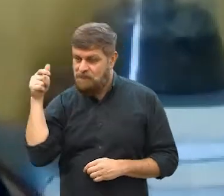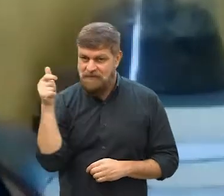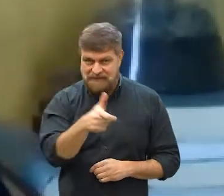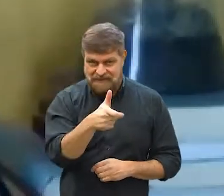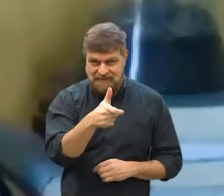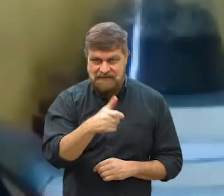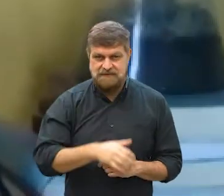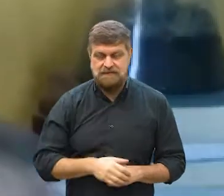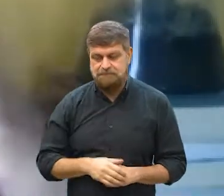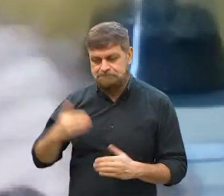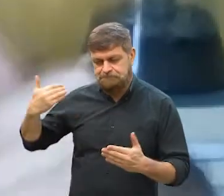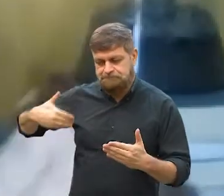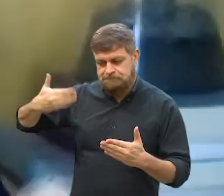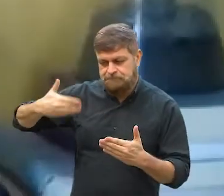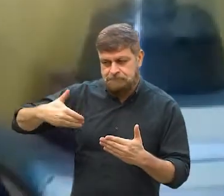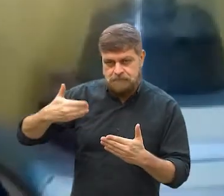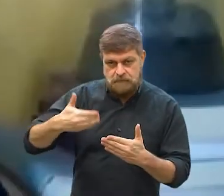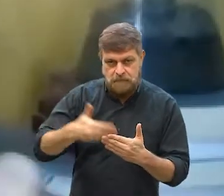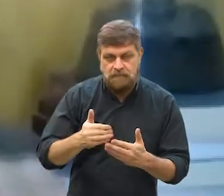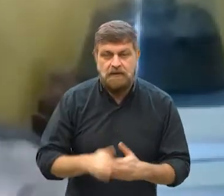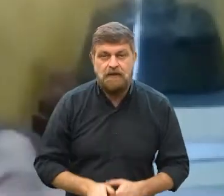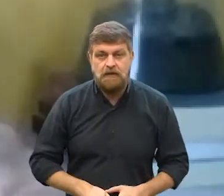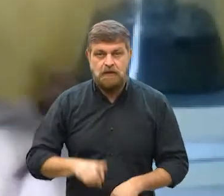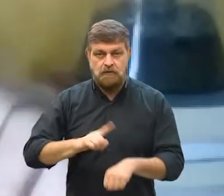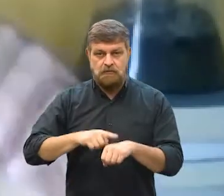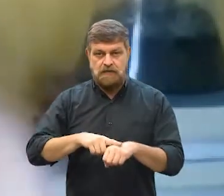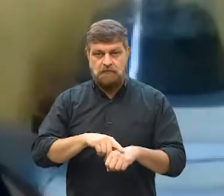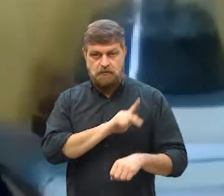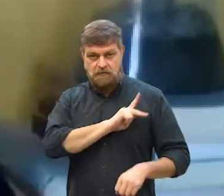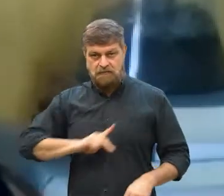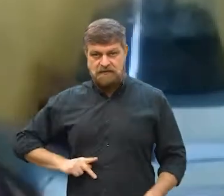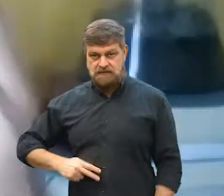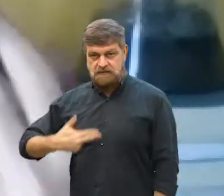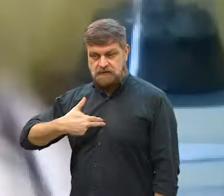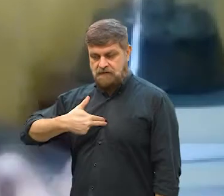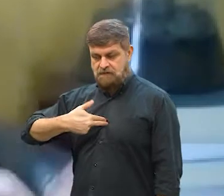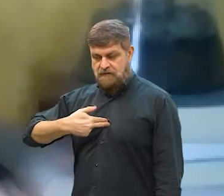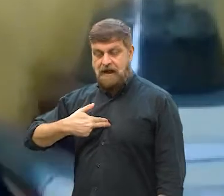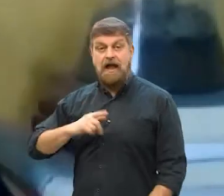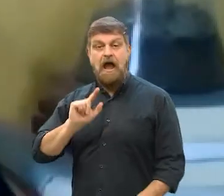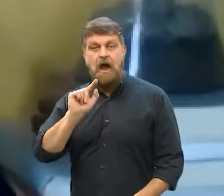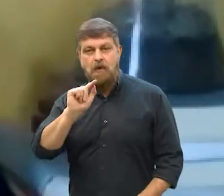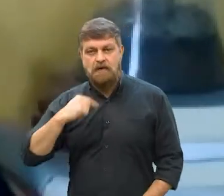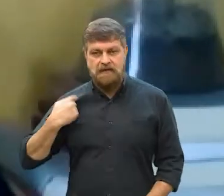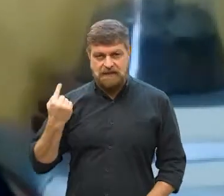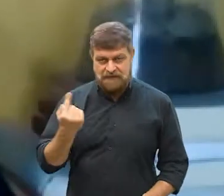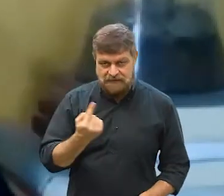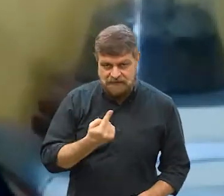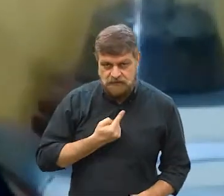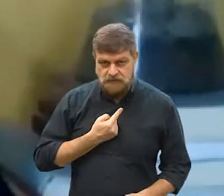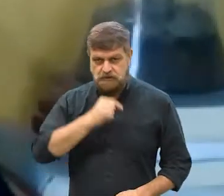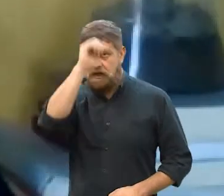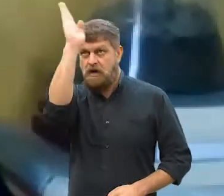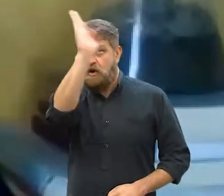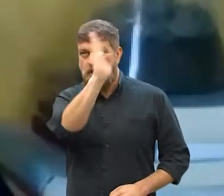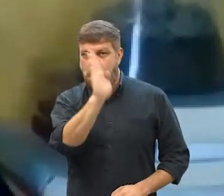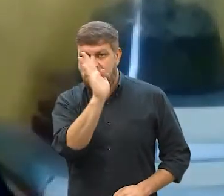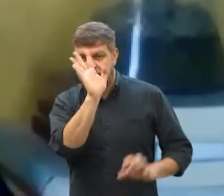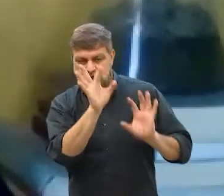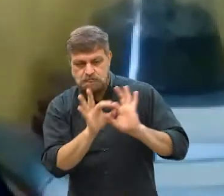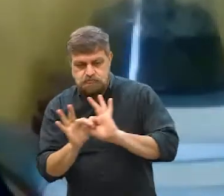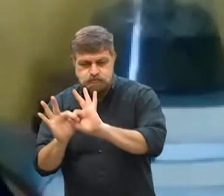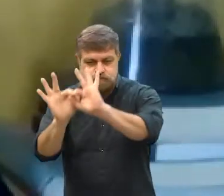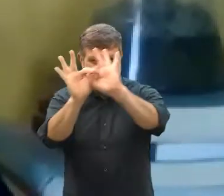época considerado pelo governo Getúlio Vargas e de você une o Brasil então ele deixou de